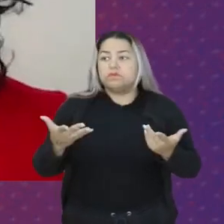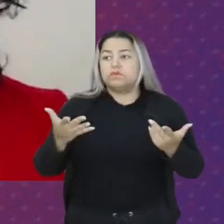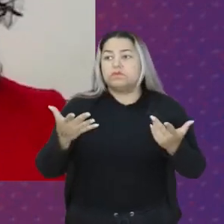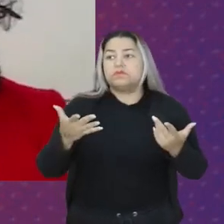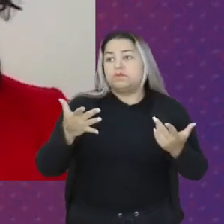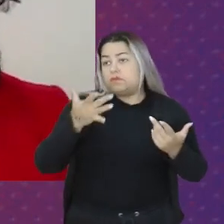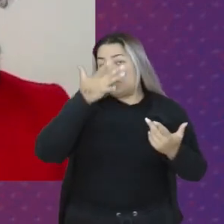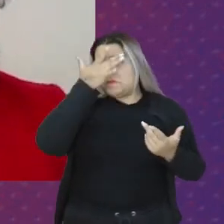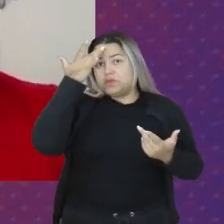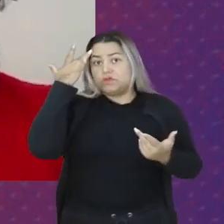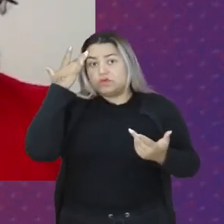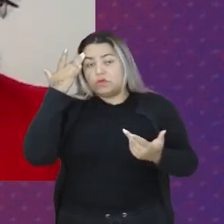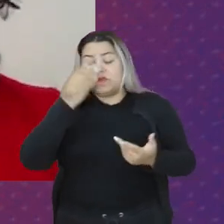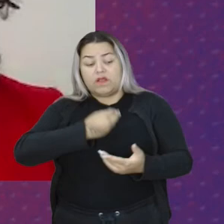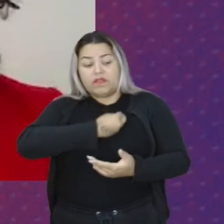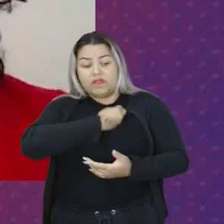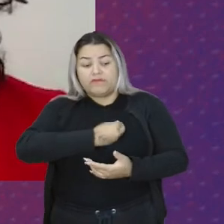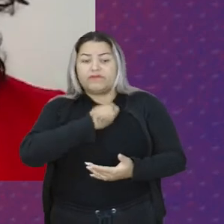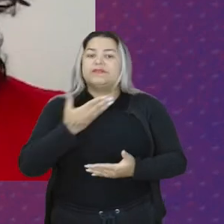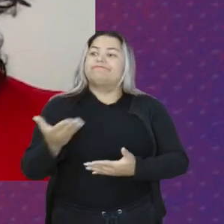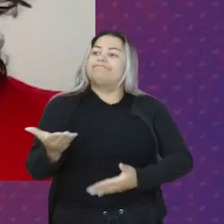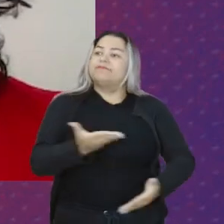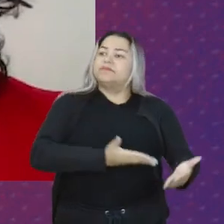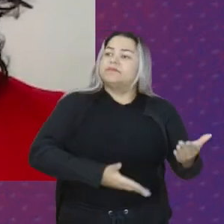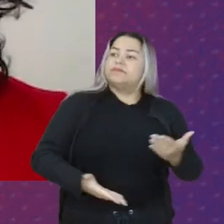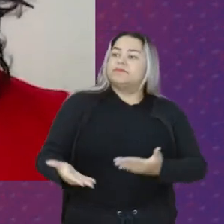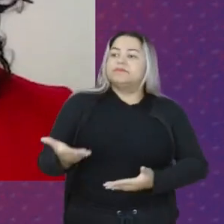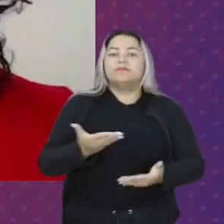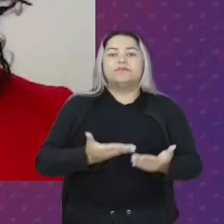pessoa que convive com essa criança